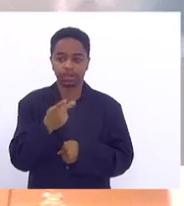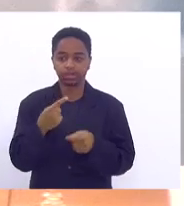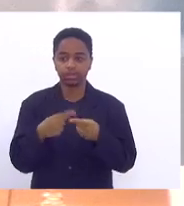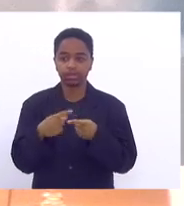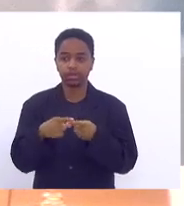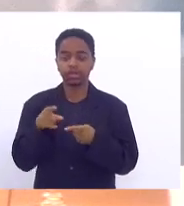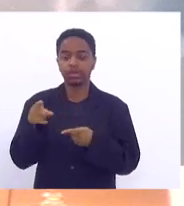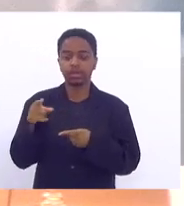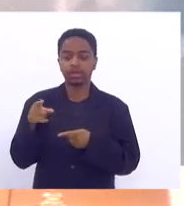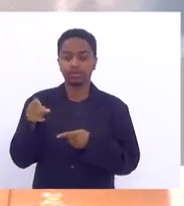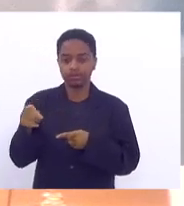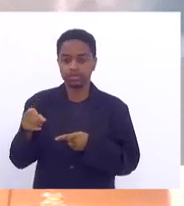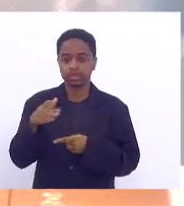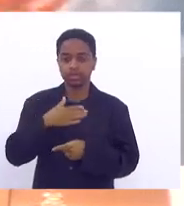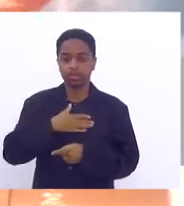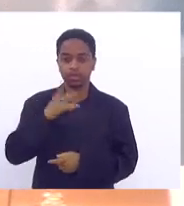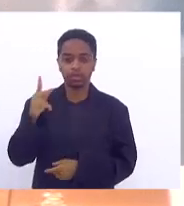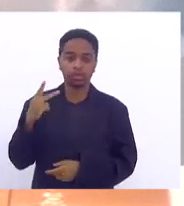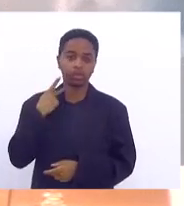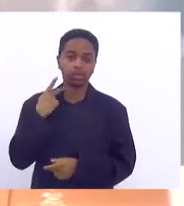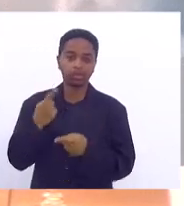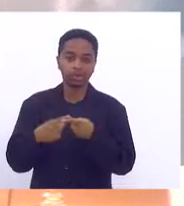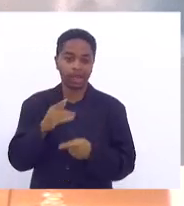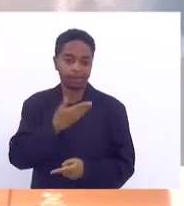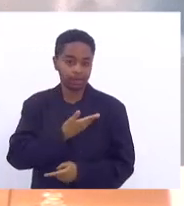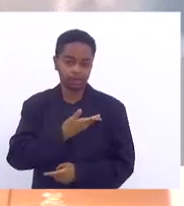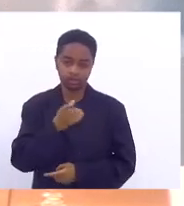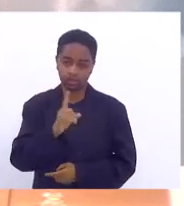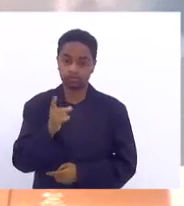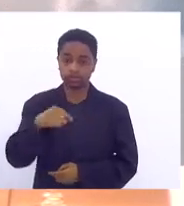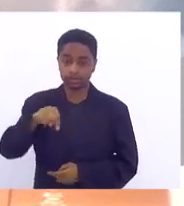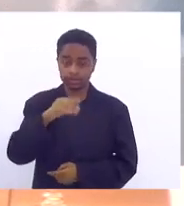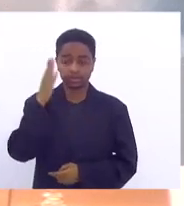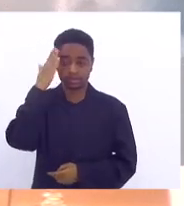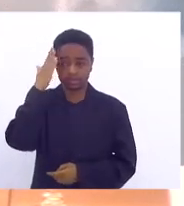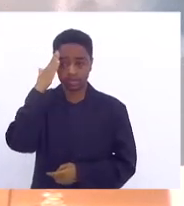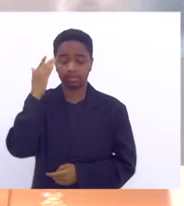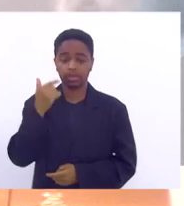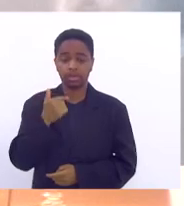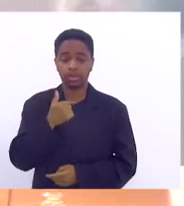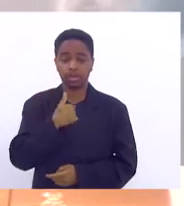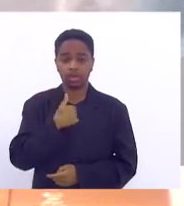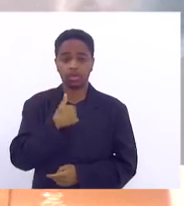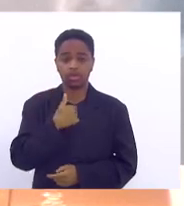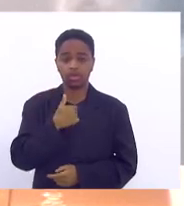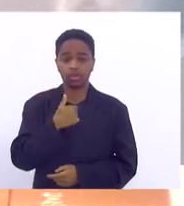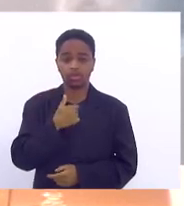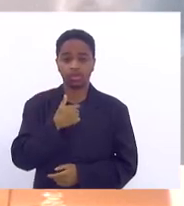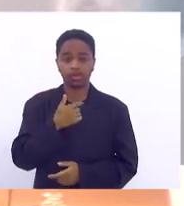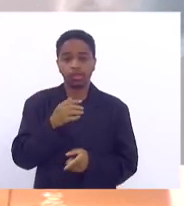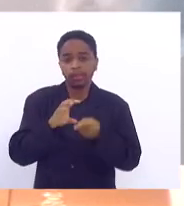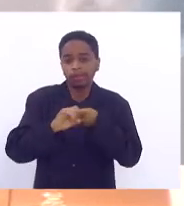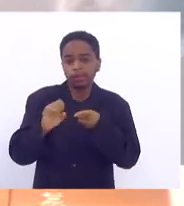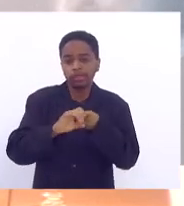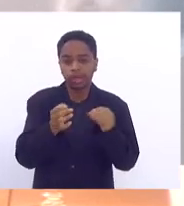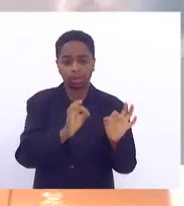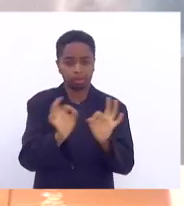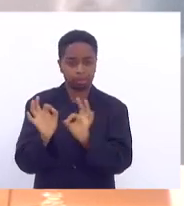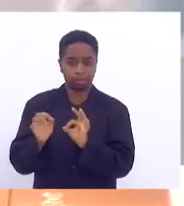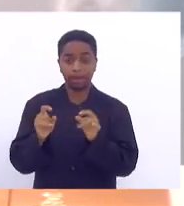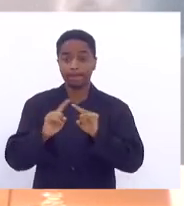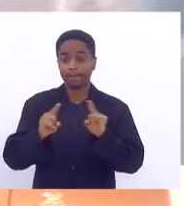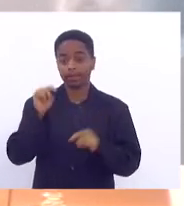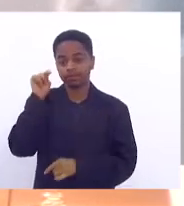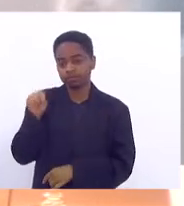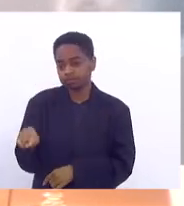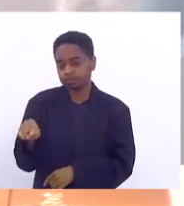para ser meu procurador não por amizade porque quem me conhece bem sabe que eu corto na própria carne eu não puxo nem para irmão se não merecer mas no teu